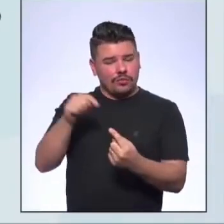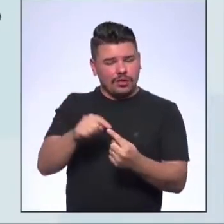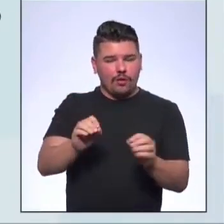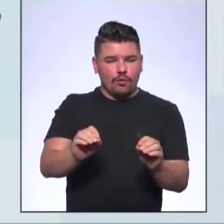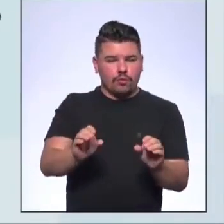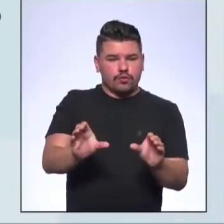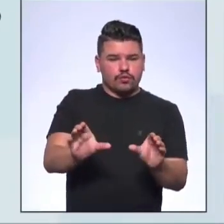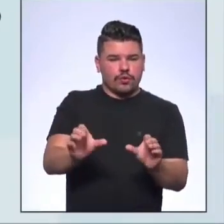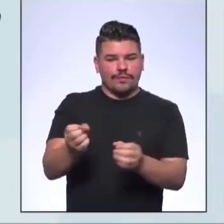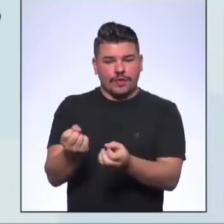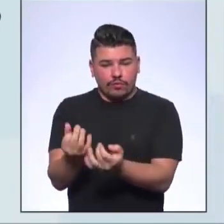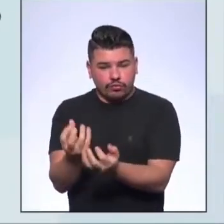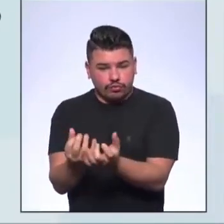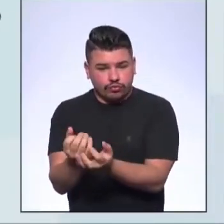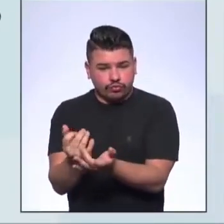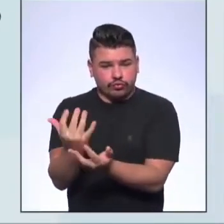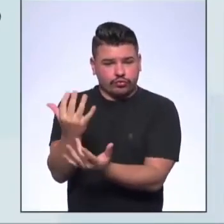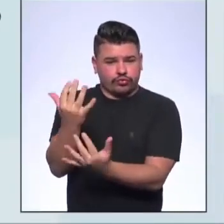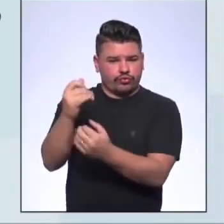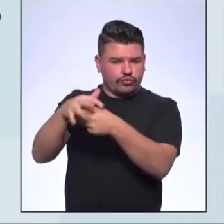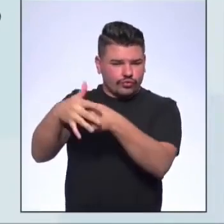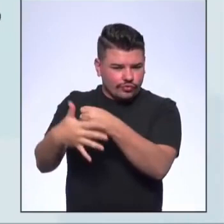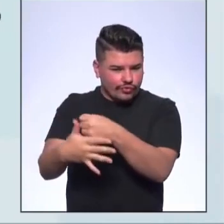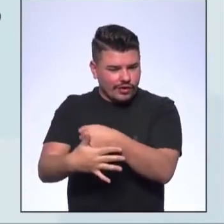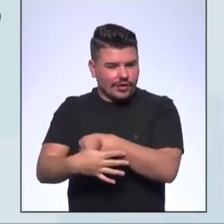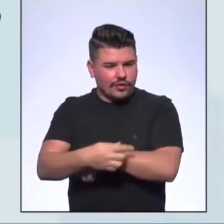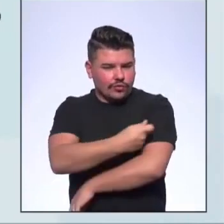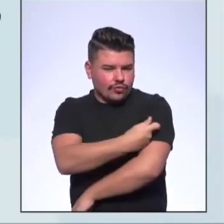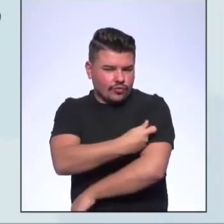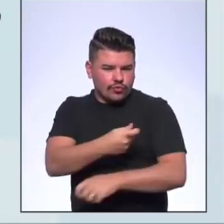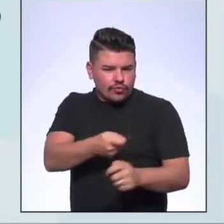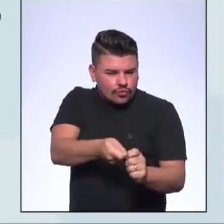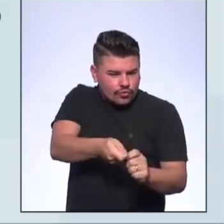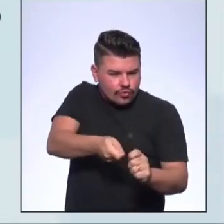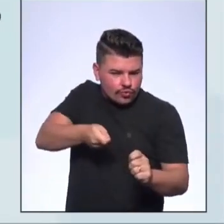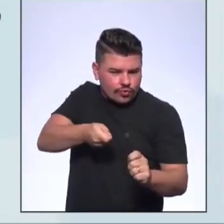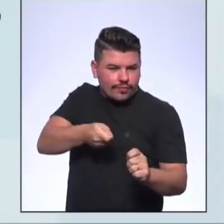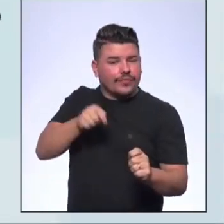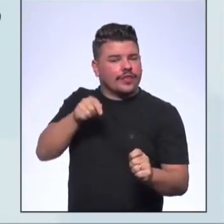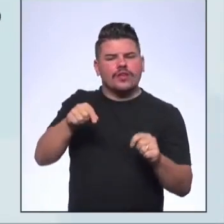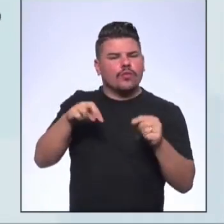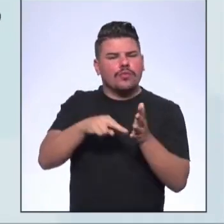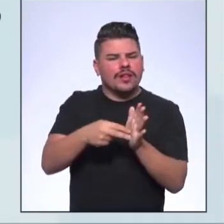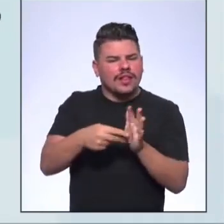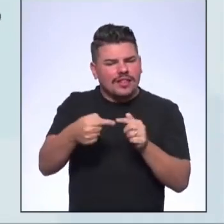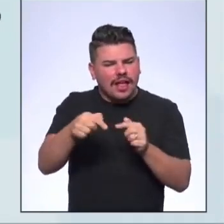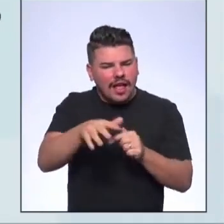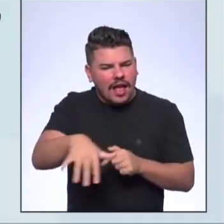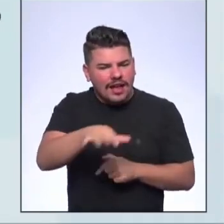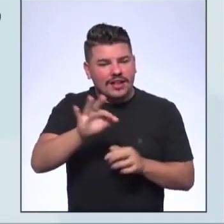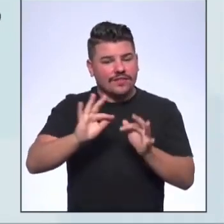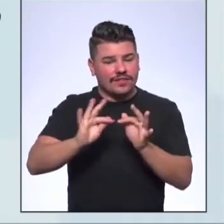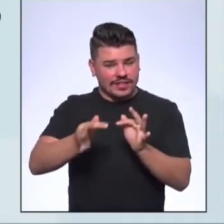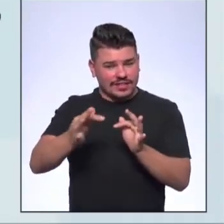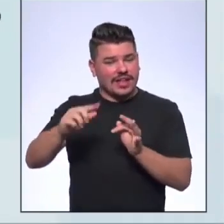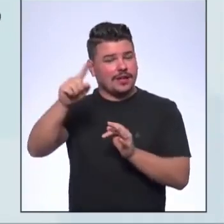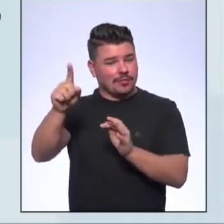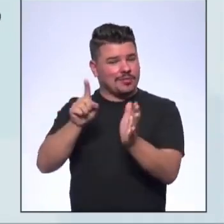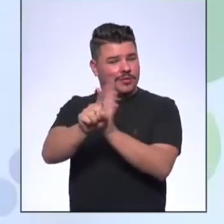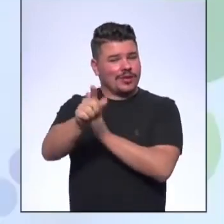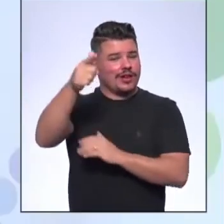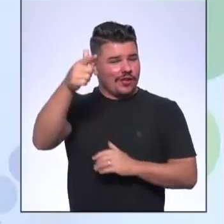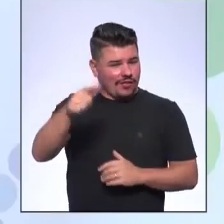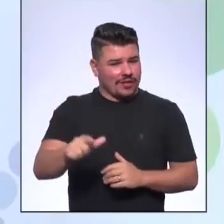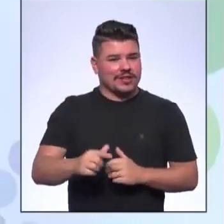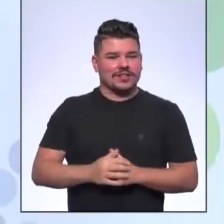né? Ferver o leite, o pneu da bicicleta. Então, nós queremos ver qual é a grandeza física relacionada, né? Certo. Depois a gente vai voltar nessas perguntas, tá?